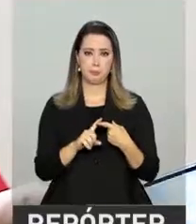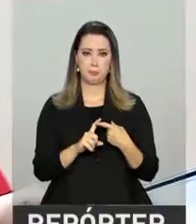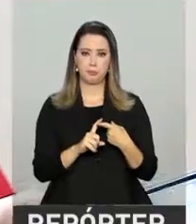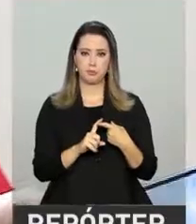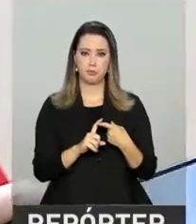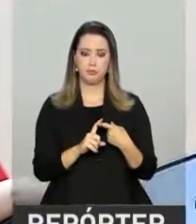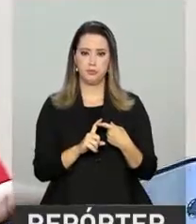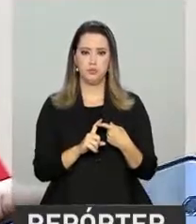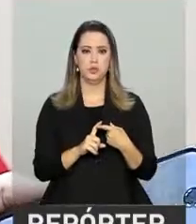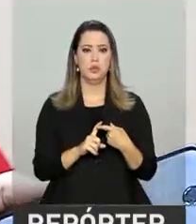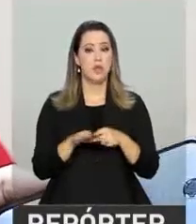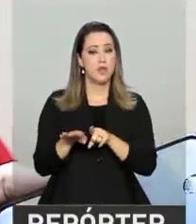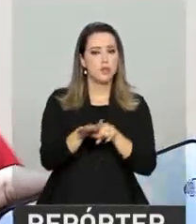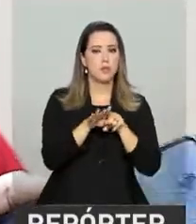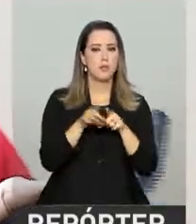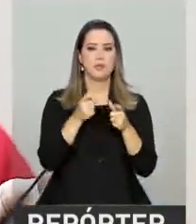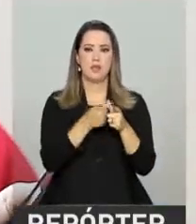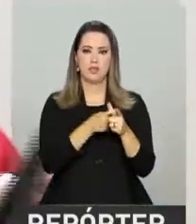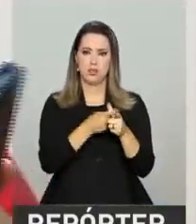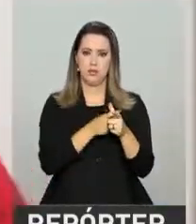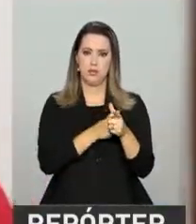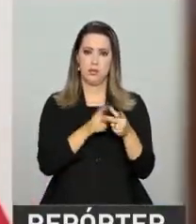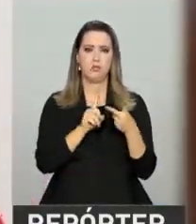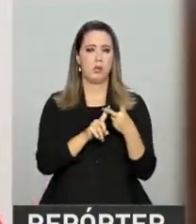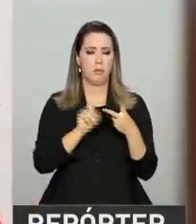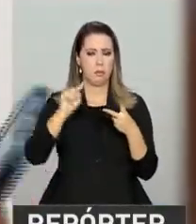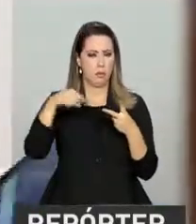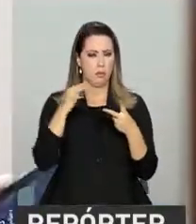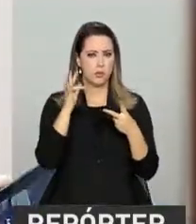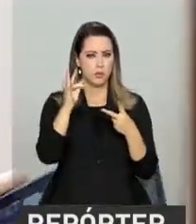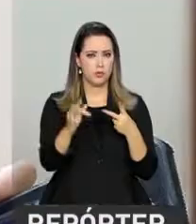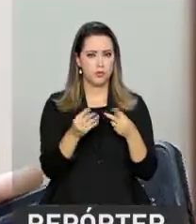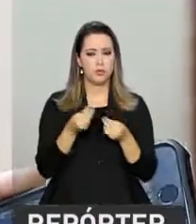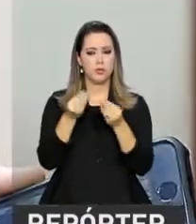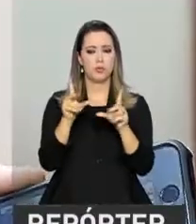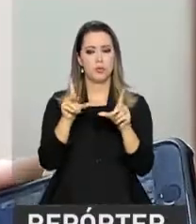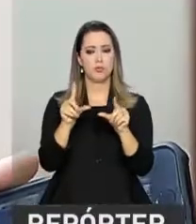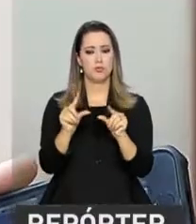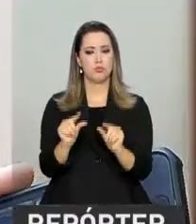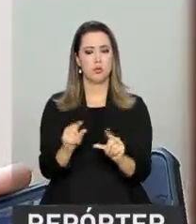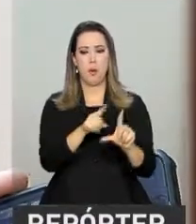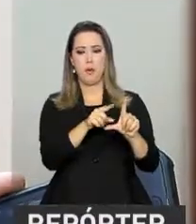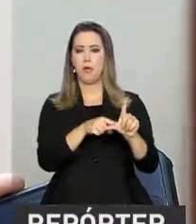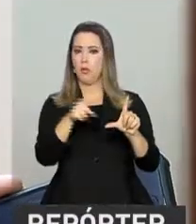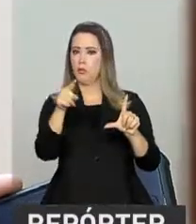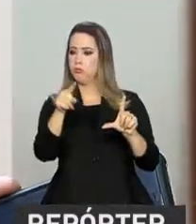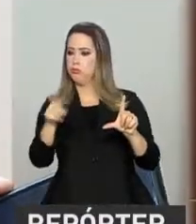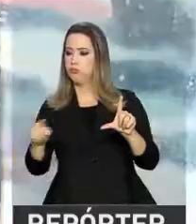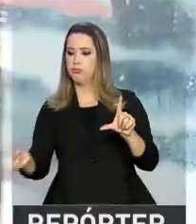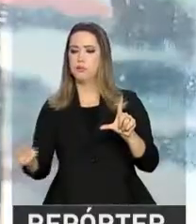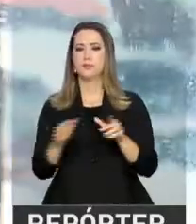estabilizar a dívida pública é em segundo momento garante a sua redução como proporção do pib